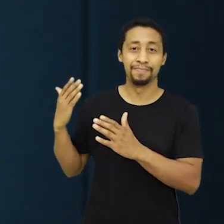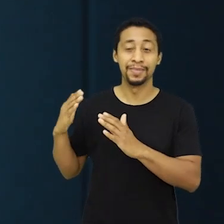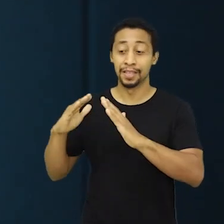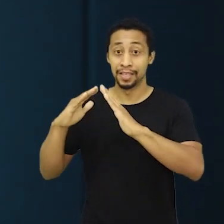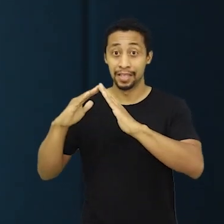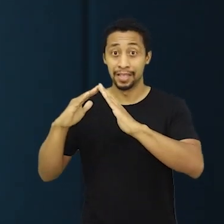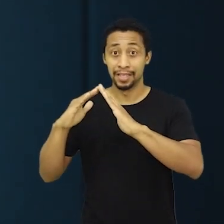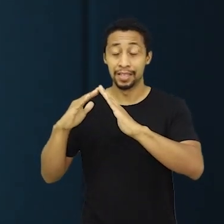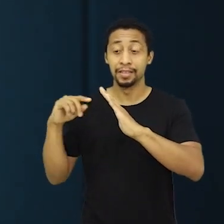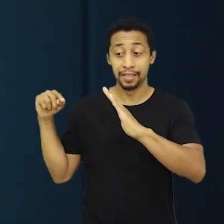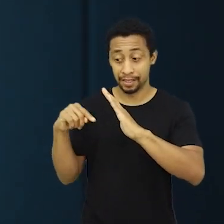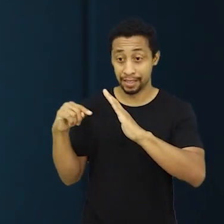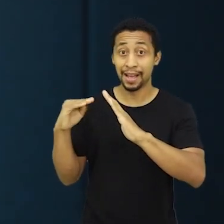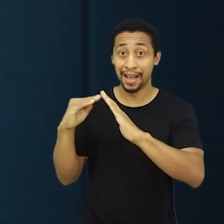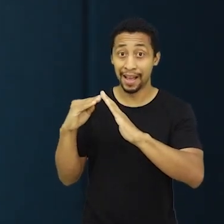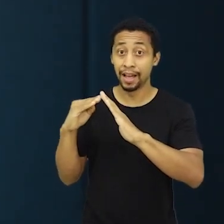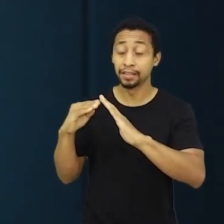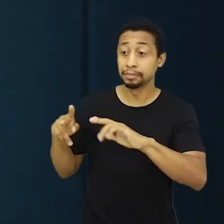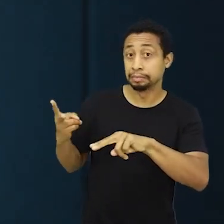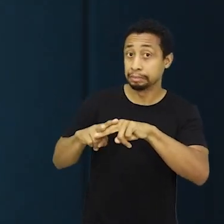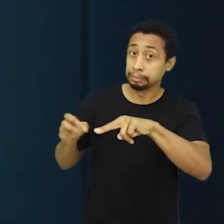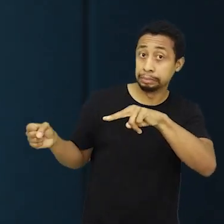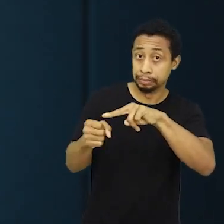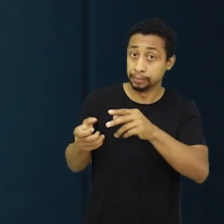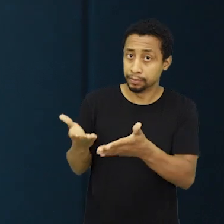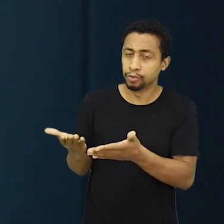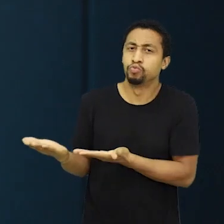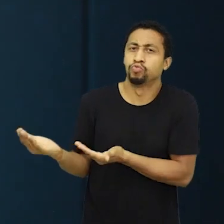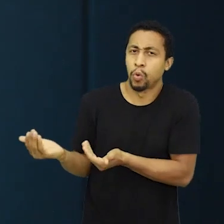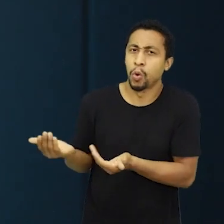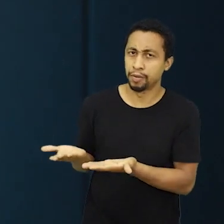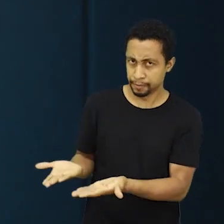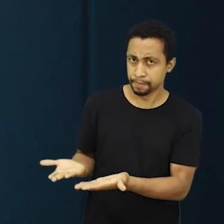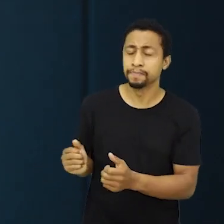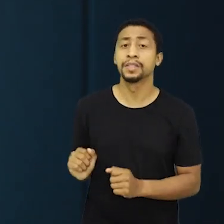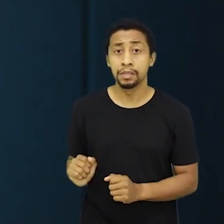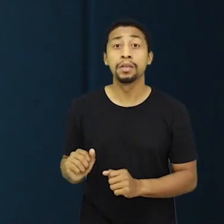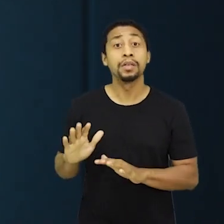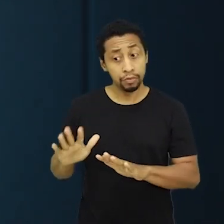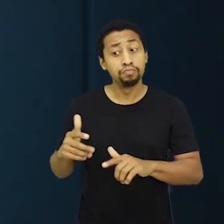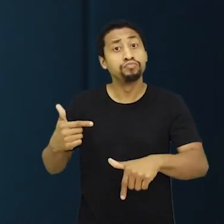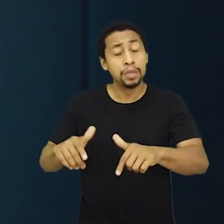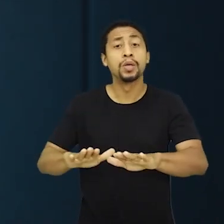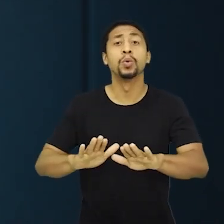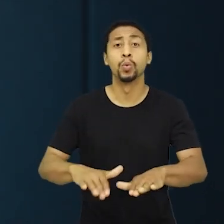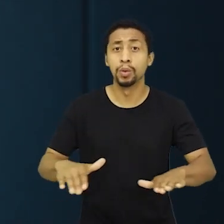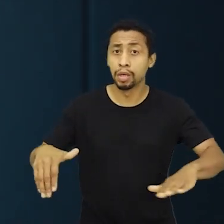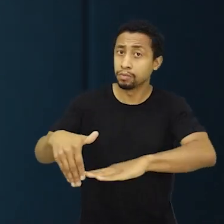trabalhei com jovens infratores, né? Trabalhei com crianças em situação de